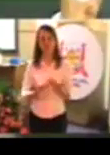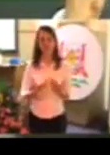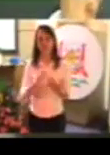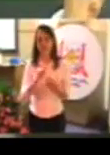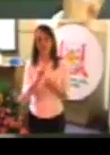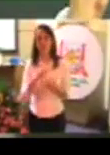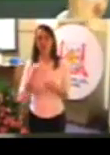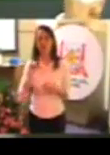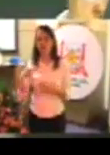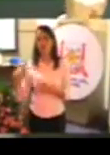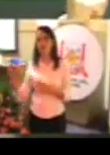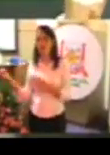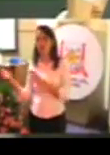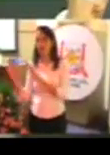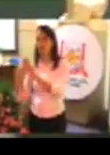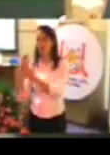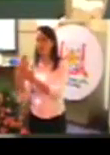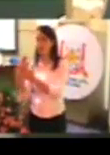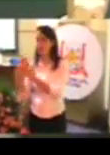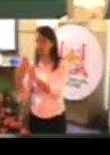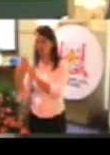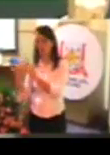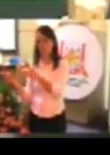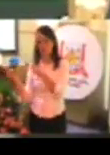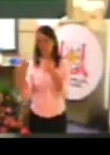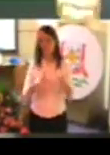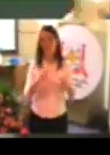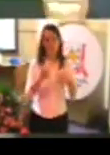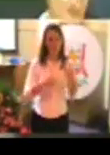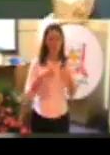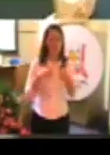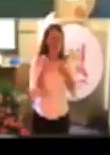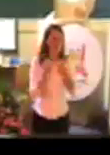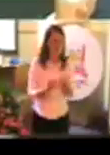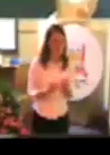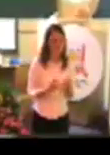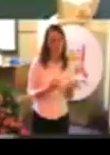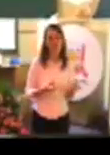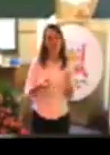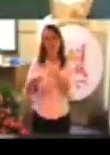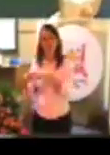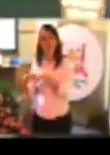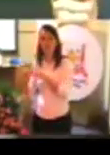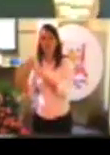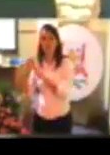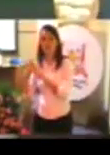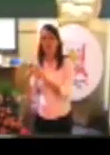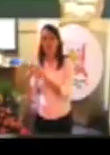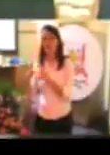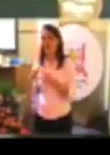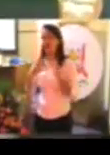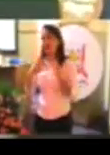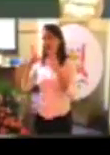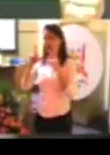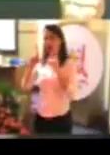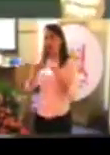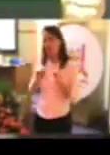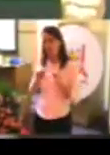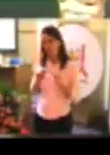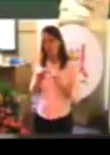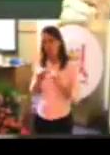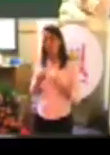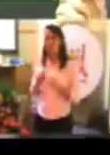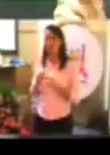Se eu sair de casa carregando um fardo de 2 toneladas nas costas, eu volto no meio do caminho. mas não vou descarregar esse fato lá no Senado,